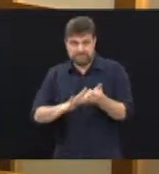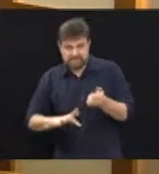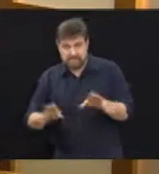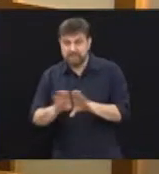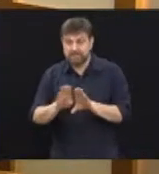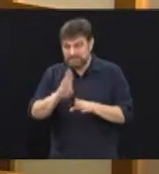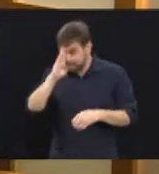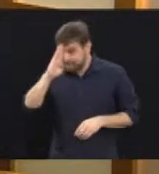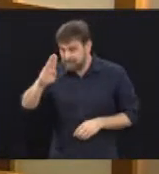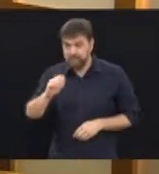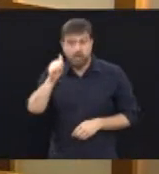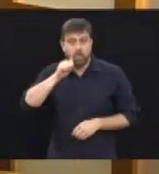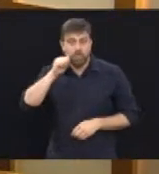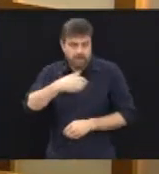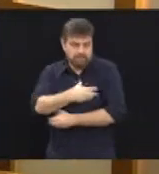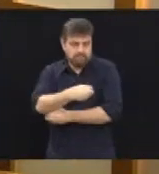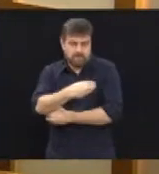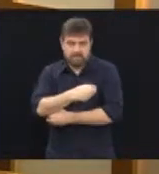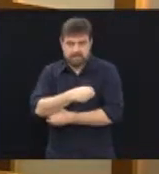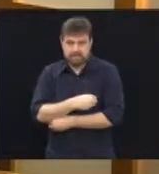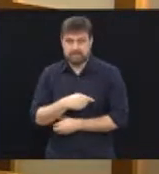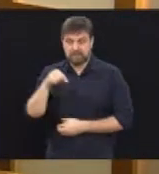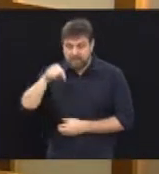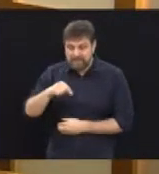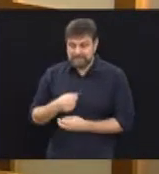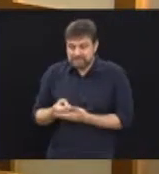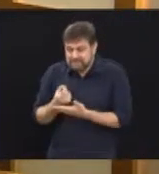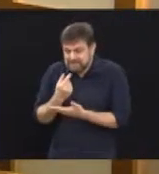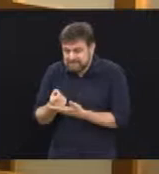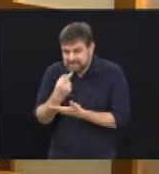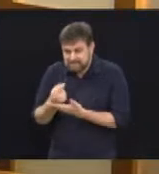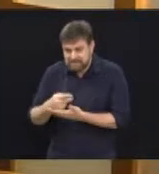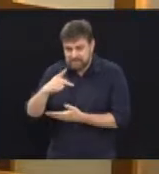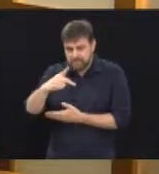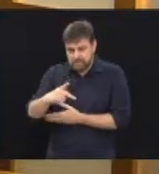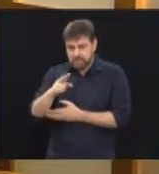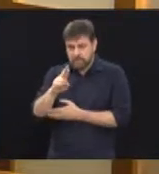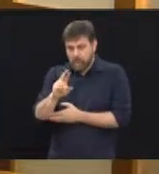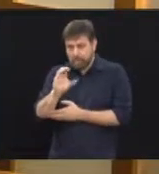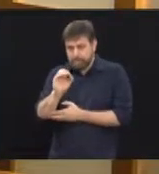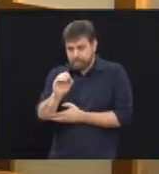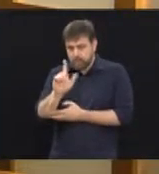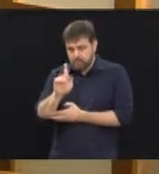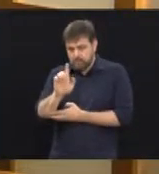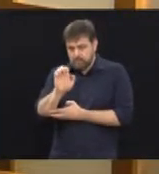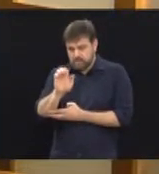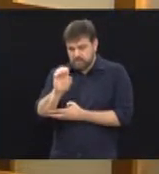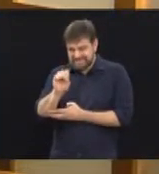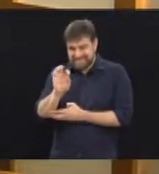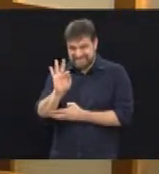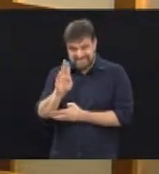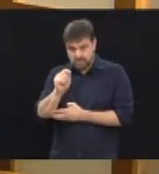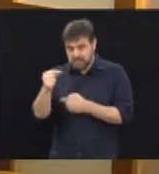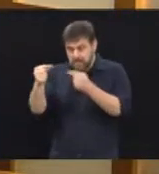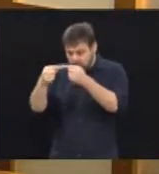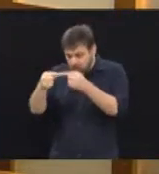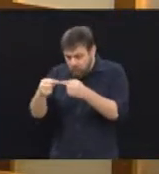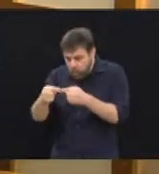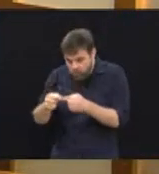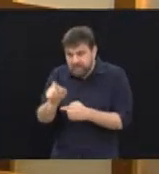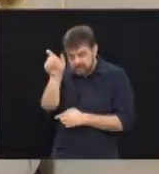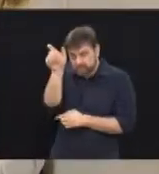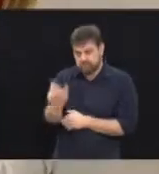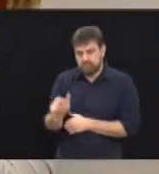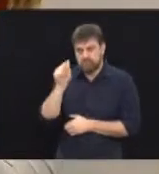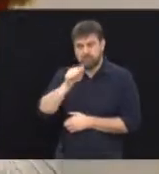amamentando. Então, esse tipo de anticoncepcional à base de progesterona, ele é indicado para esse tipo de